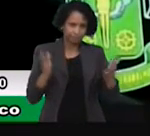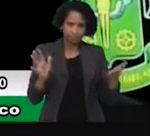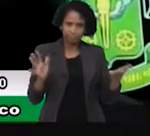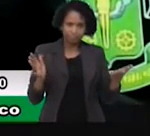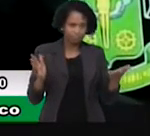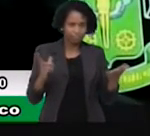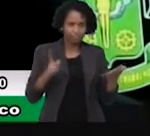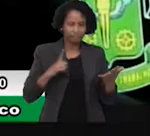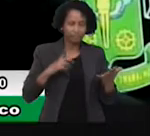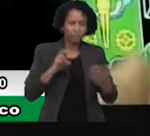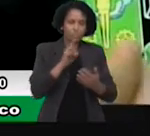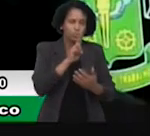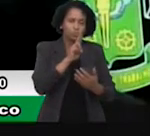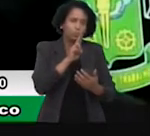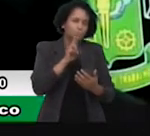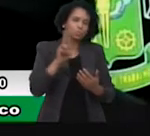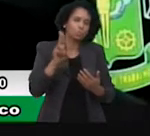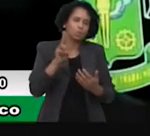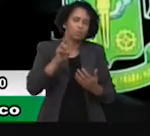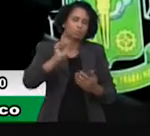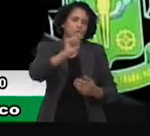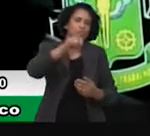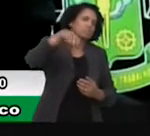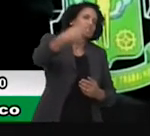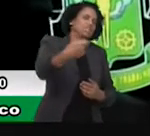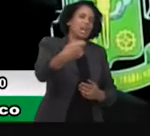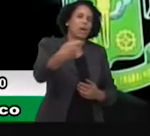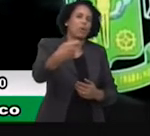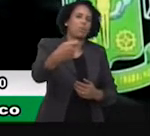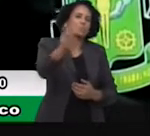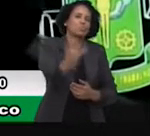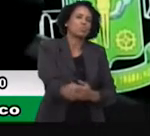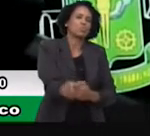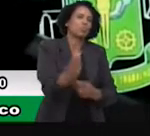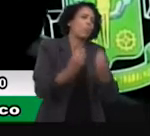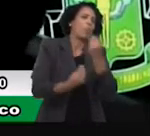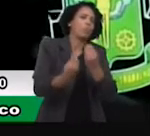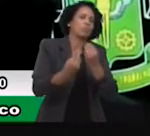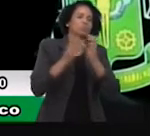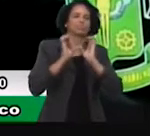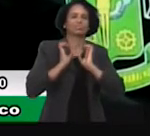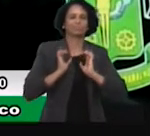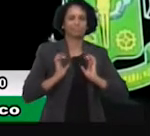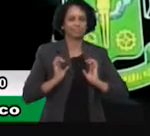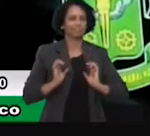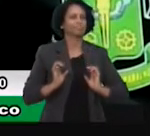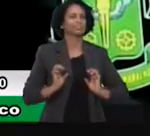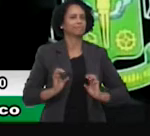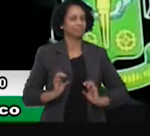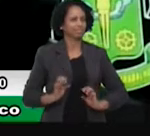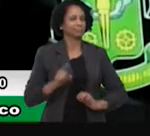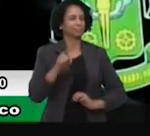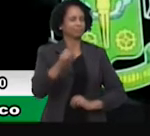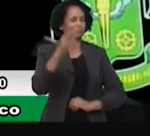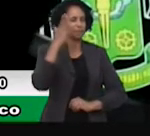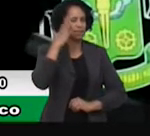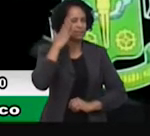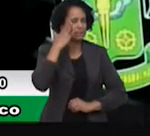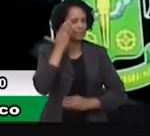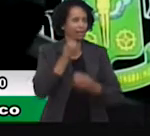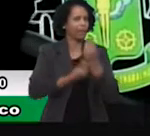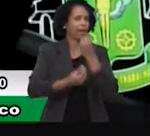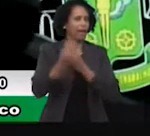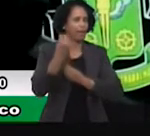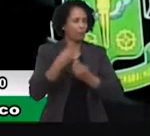usaria um nome para Vossa Excelência, é a ética, que Vossa Excelência tem ética, Vossa Excelência tem pudor, Vossa Excelência sabe dialogar,